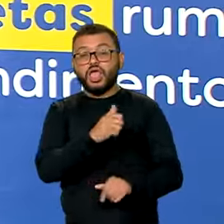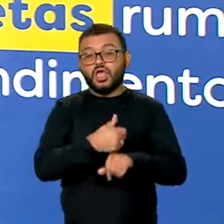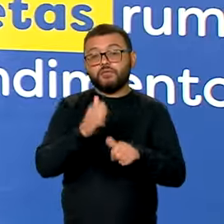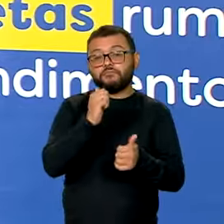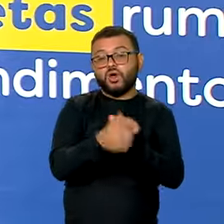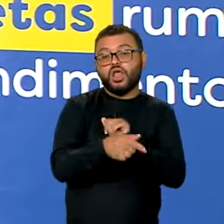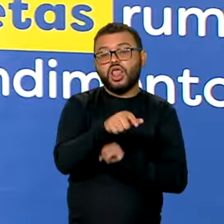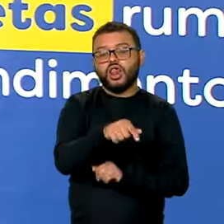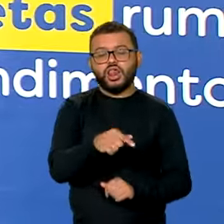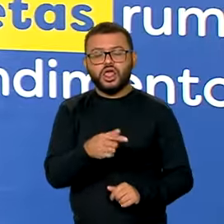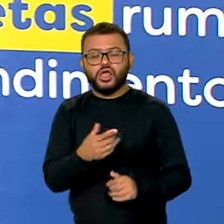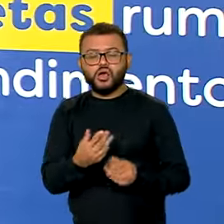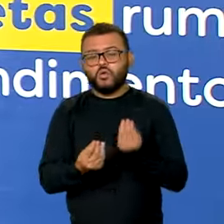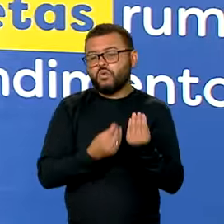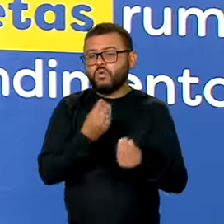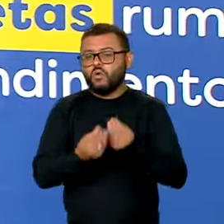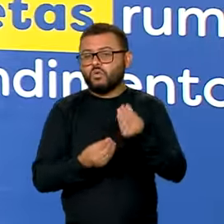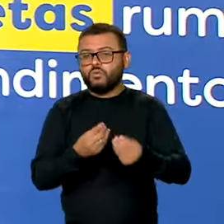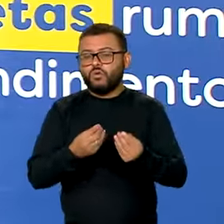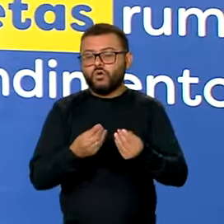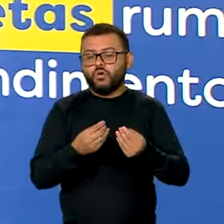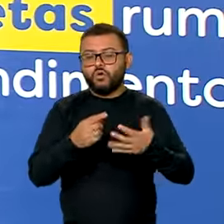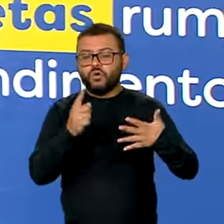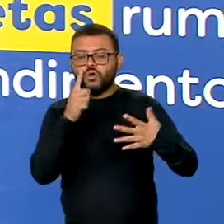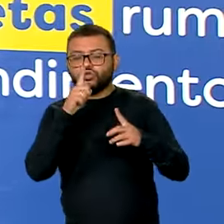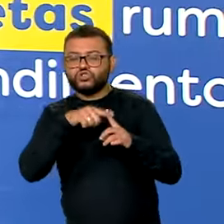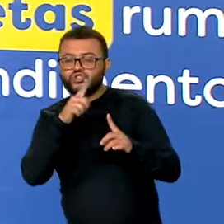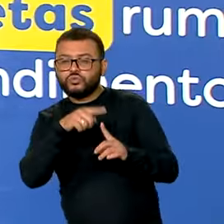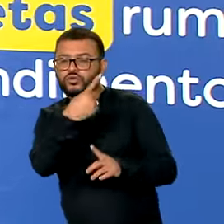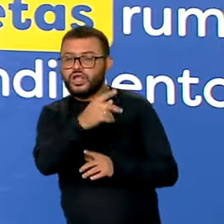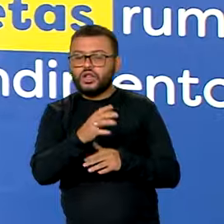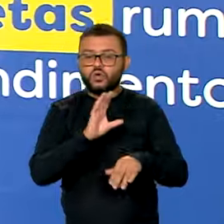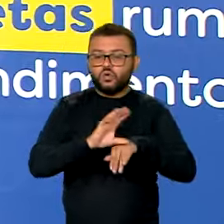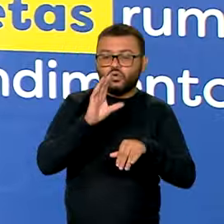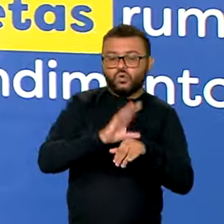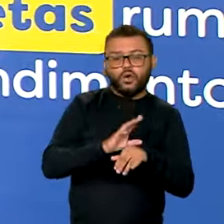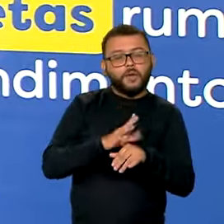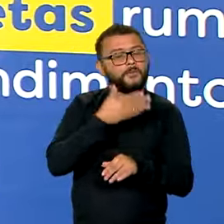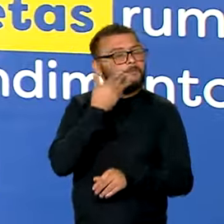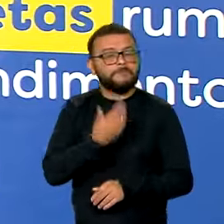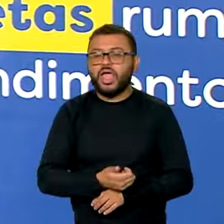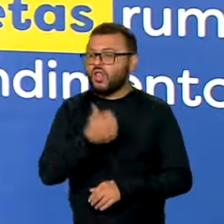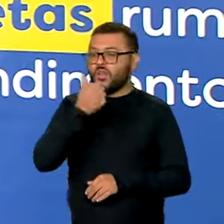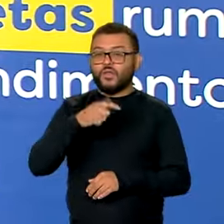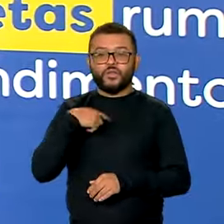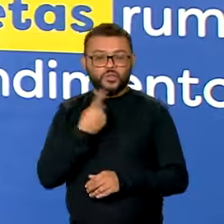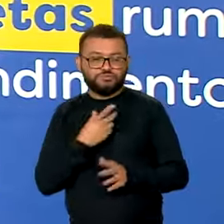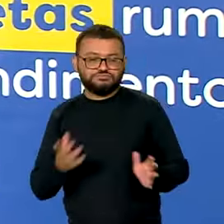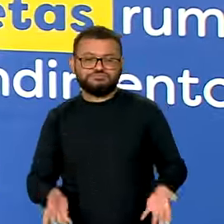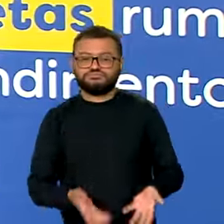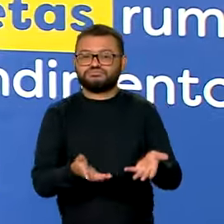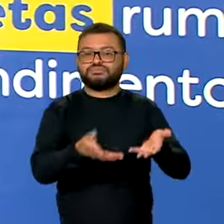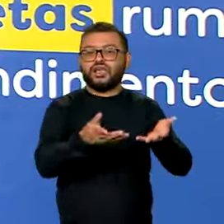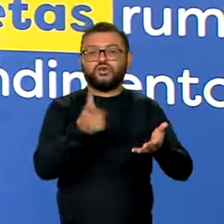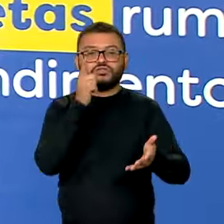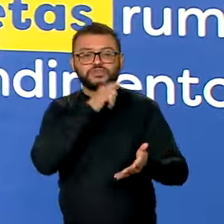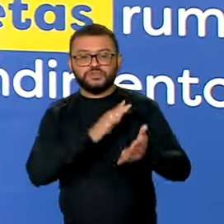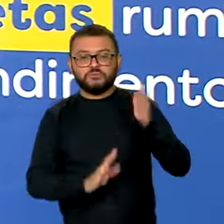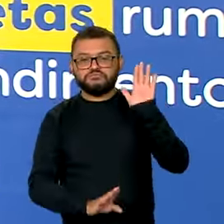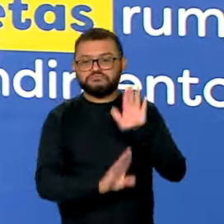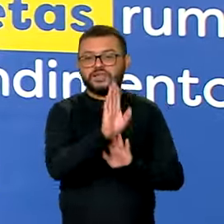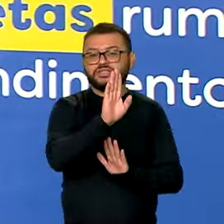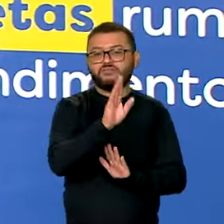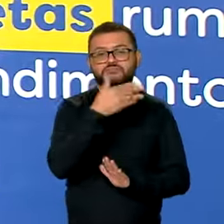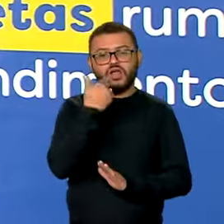a que modalidade esse atleta vai se especializar, é muito melhor para ele atingir realmente alta performance que